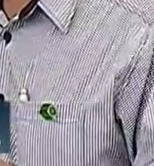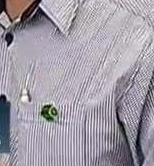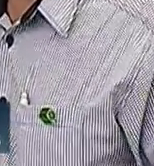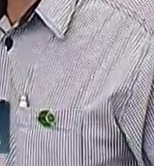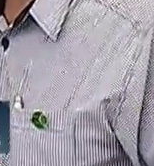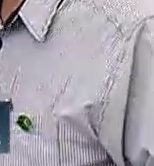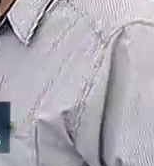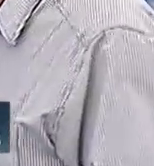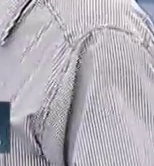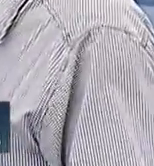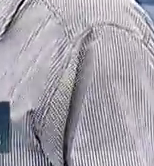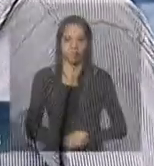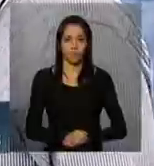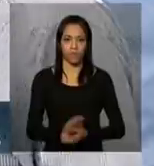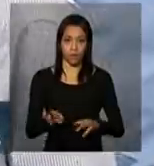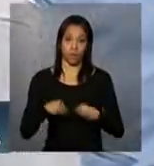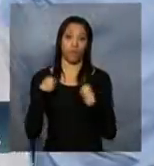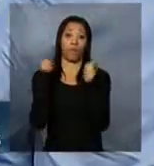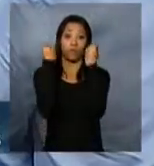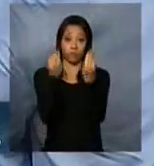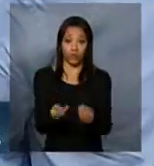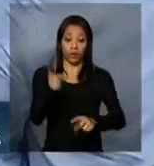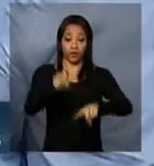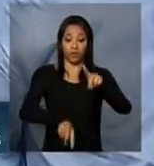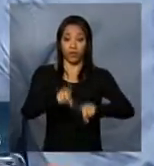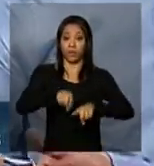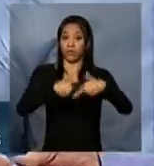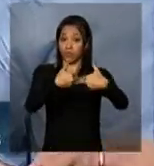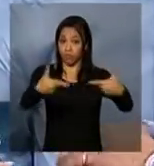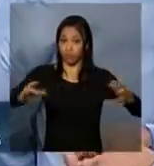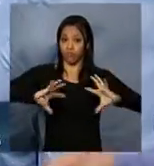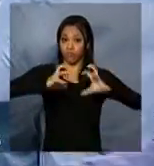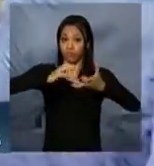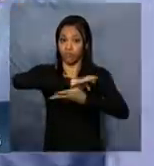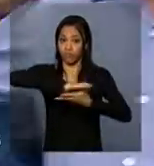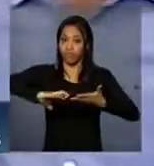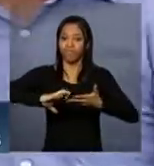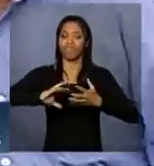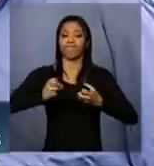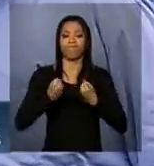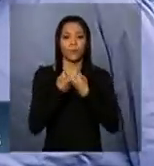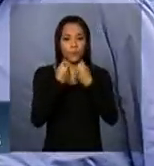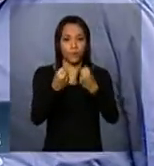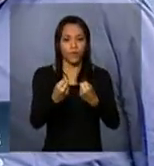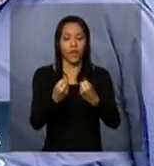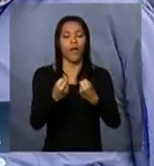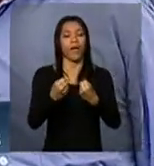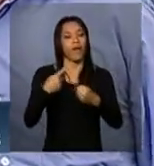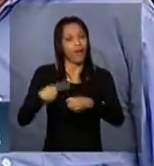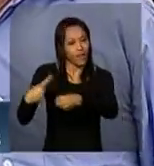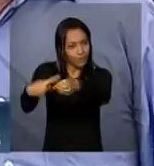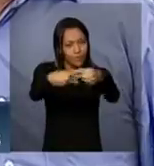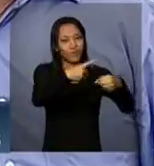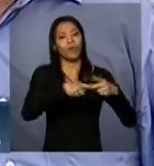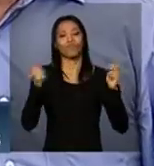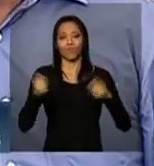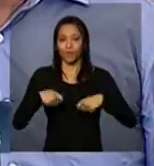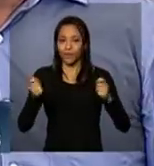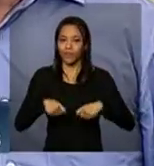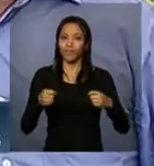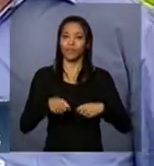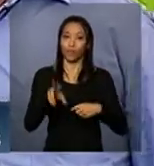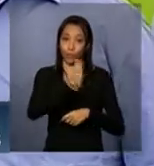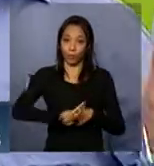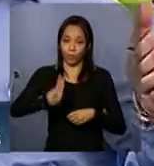Pestana com a entrega desses equipamentos as prefeituras vão poder então fazer a recuperação e a